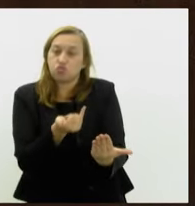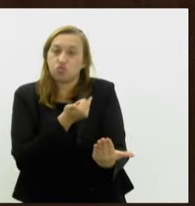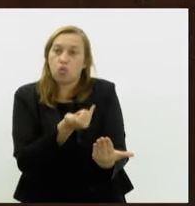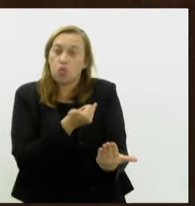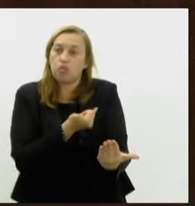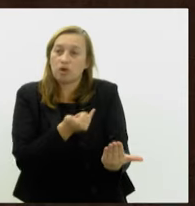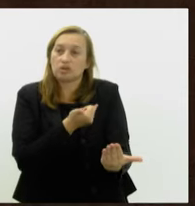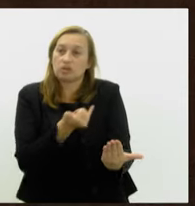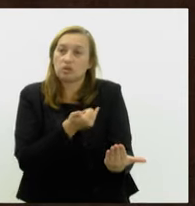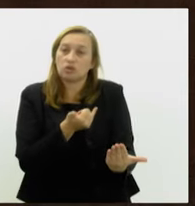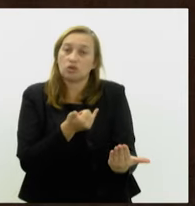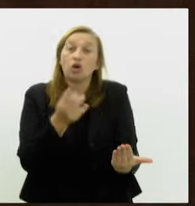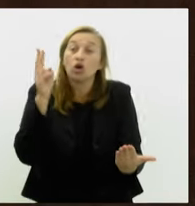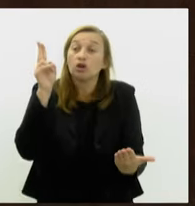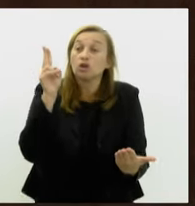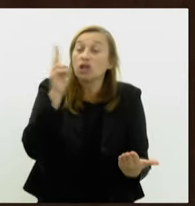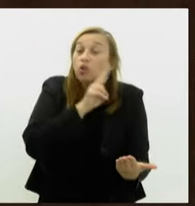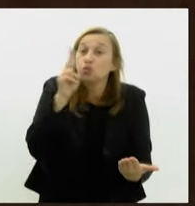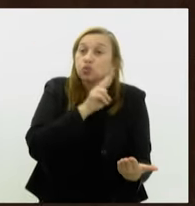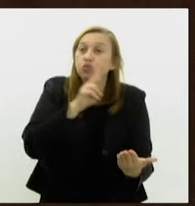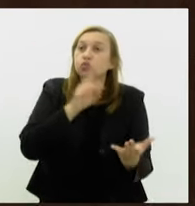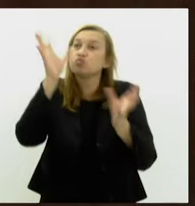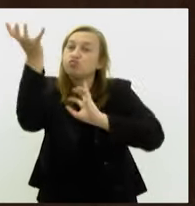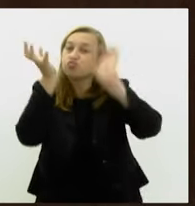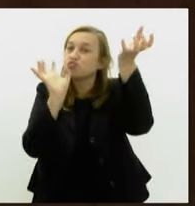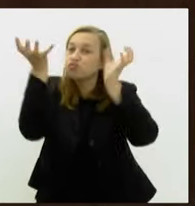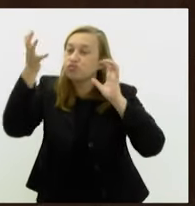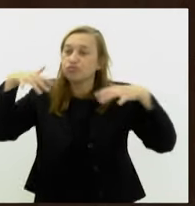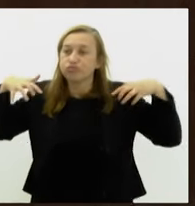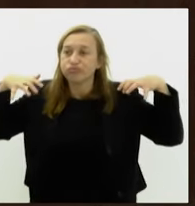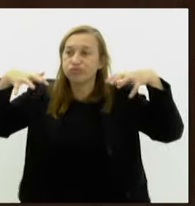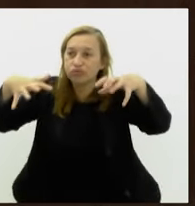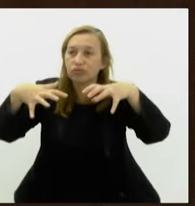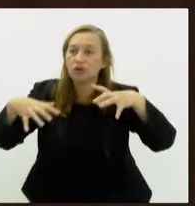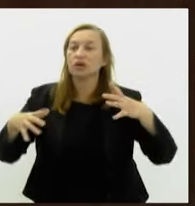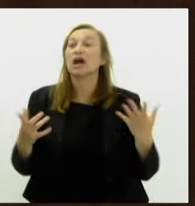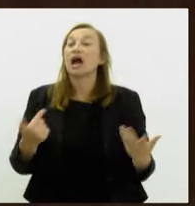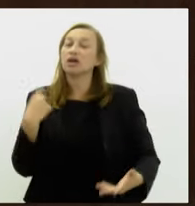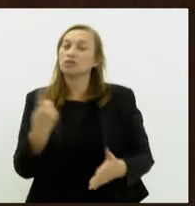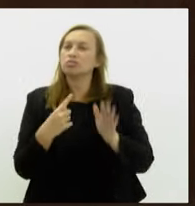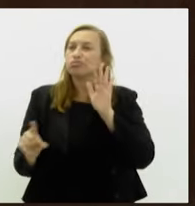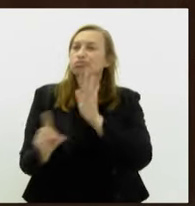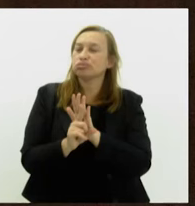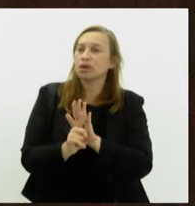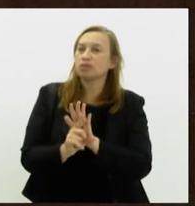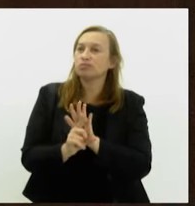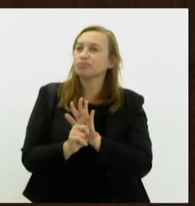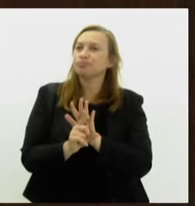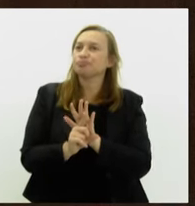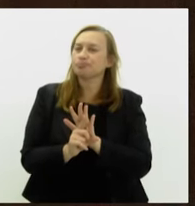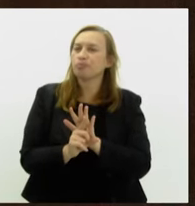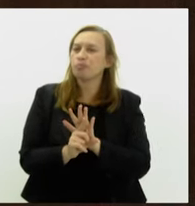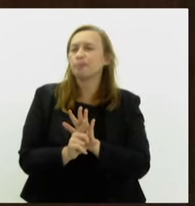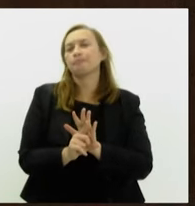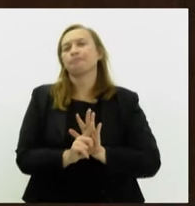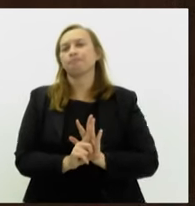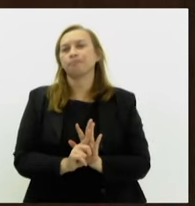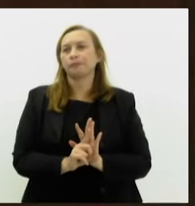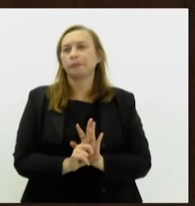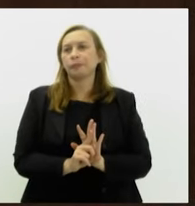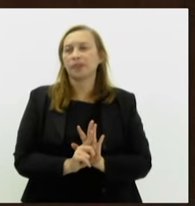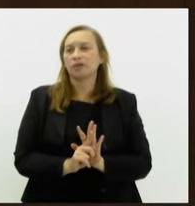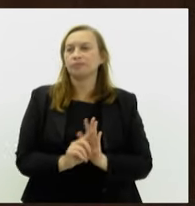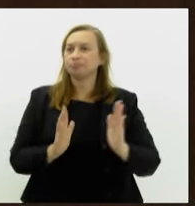a ocorrências das chuvas graves. Na nossa lei, ela estabeleceu